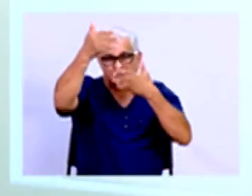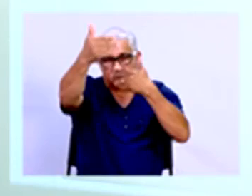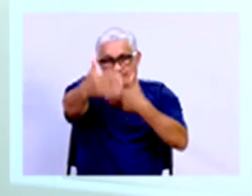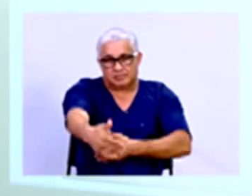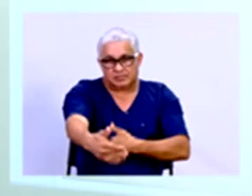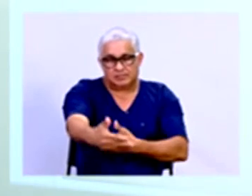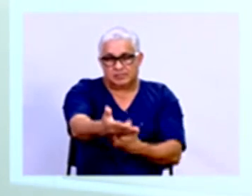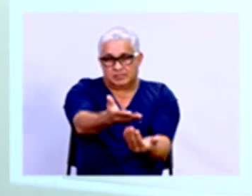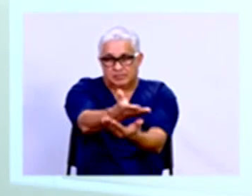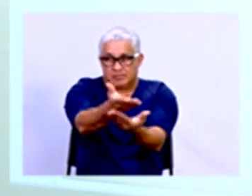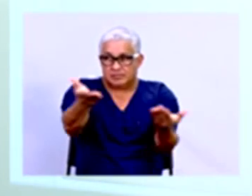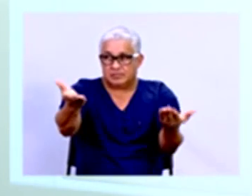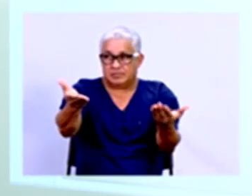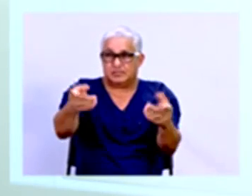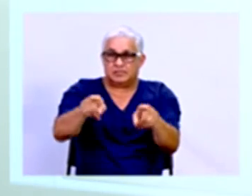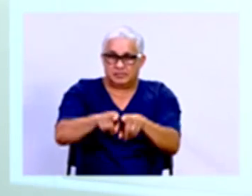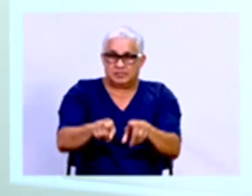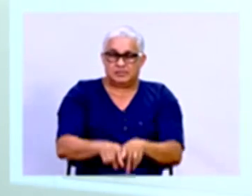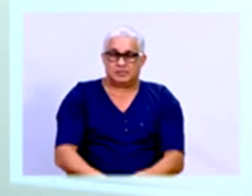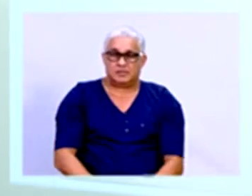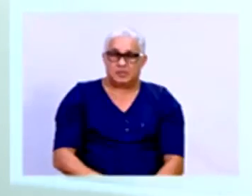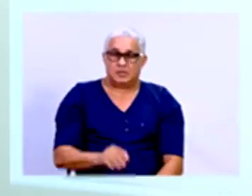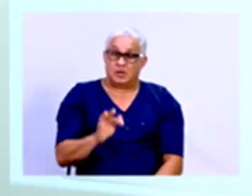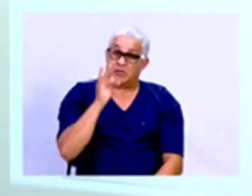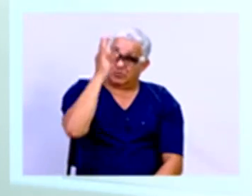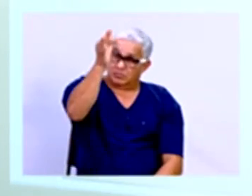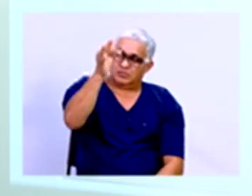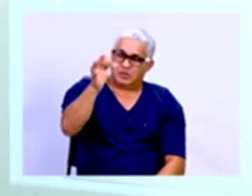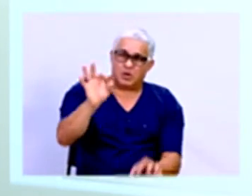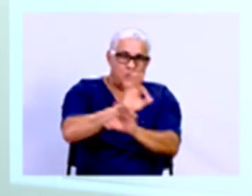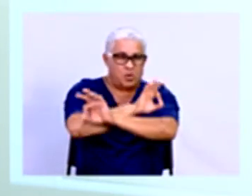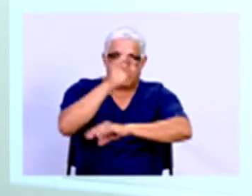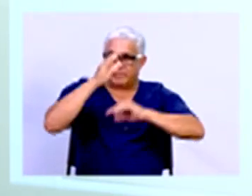certo? Desejo para vocês que vocês sejam profissionais